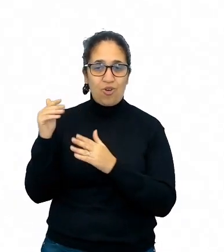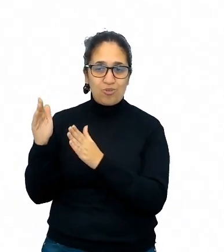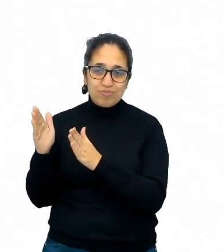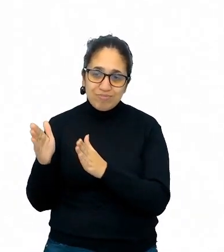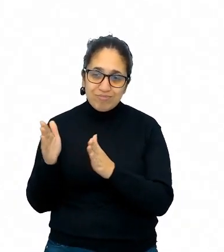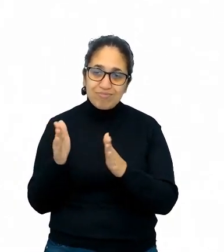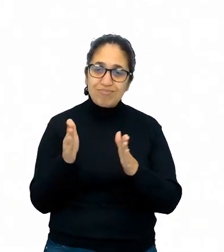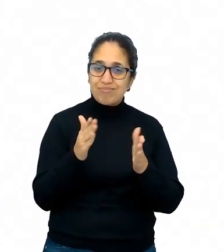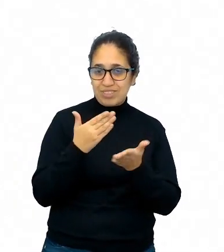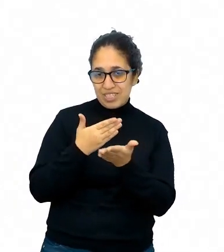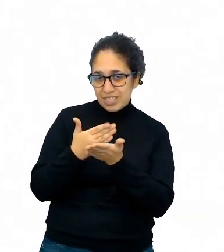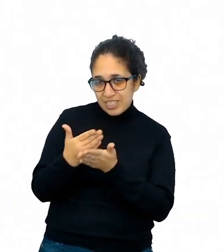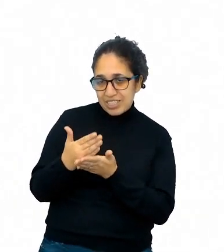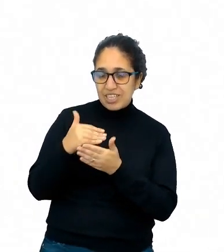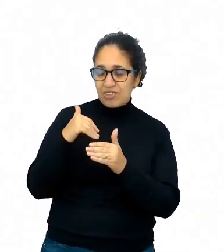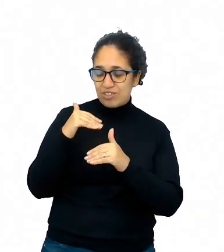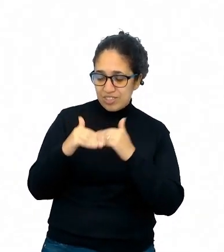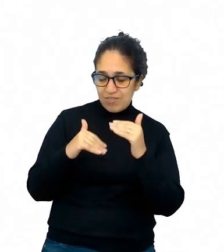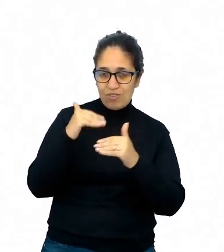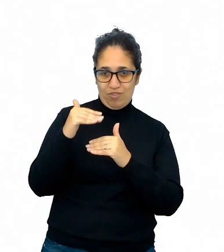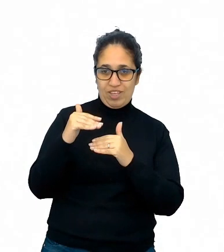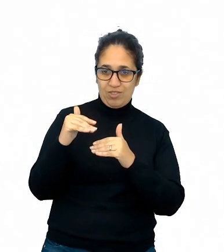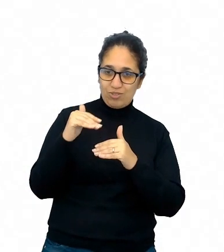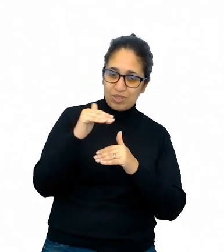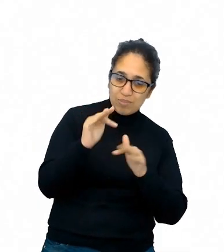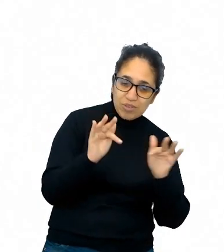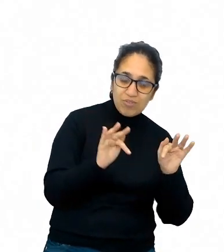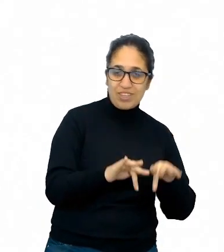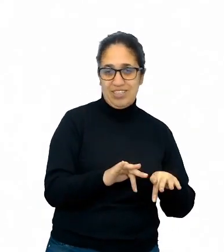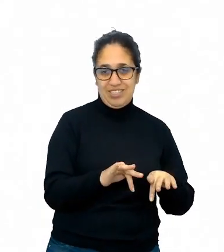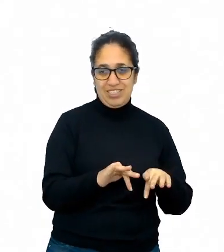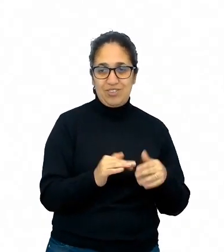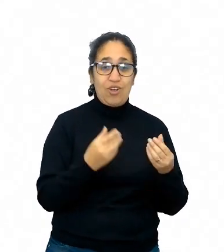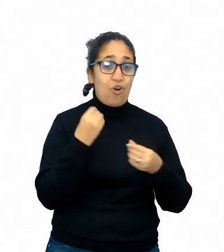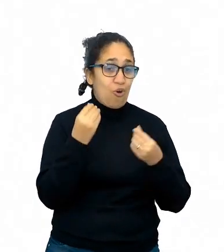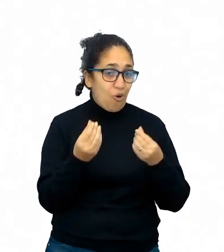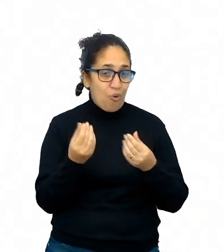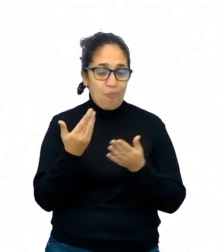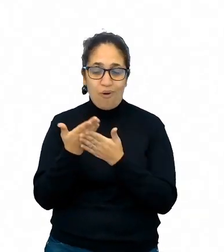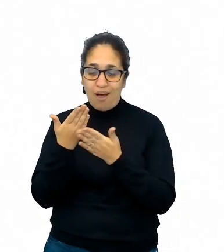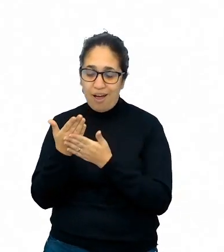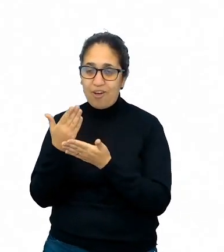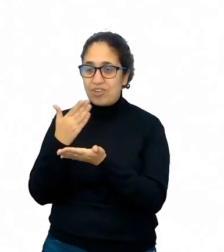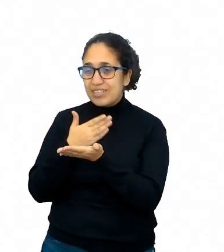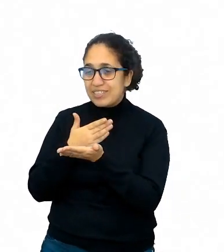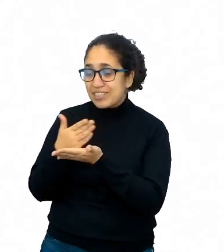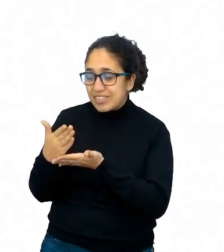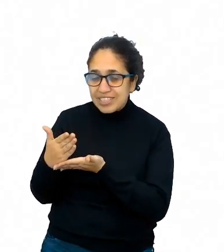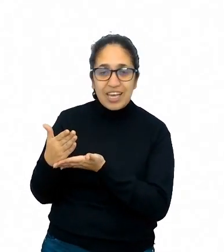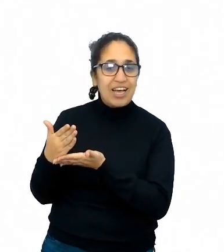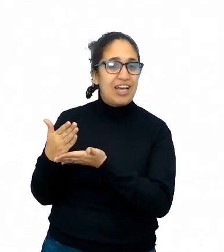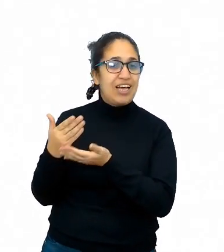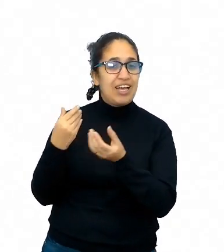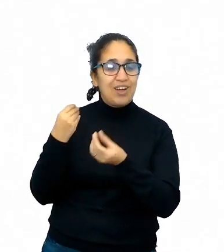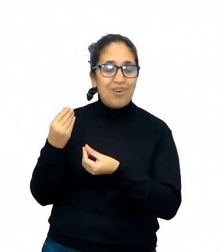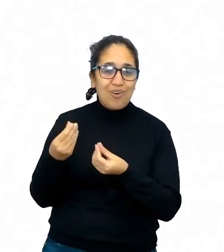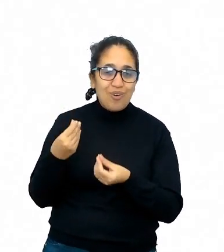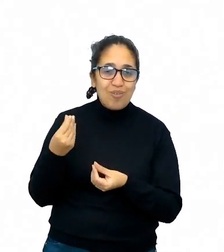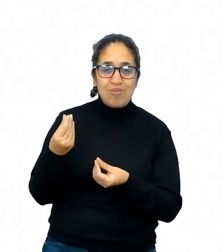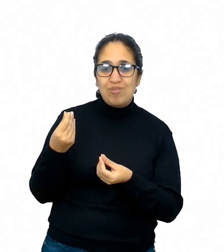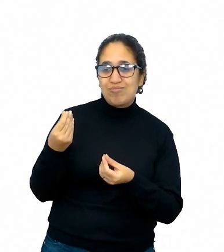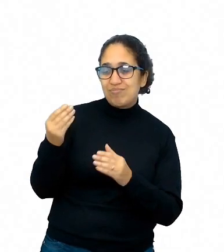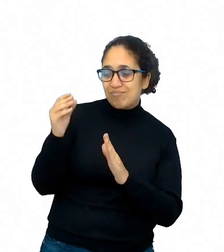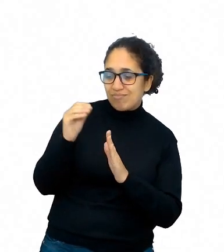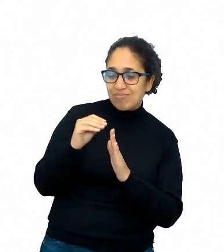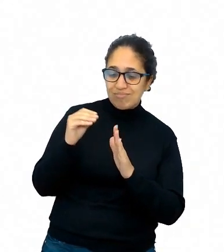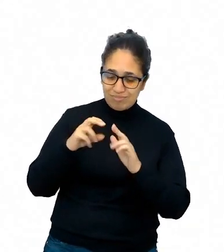e finalizando, que ali são sugestões, né, de como iniciar a aula, às vezes de como vocês